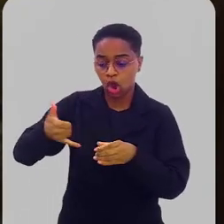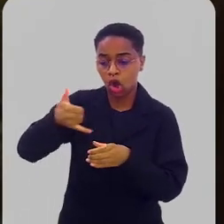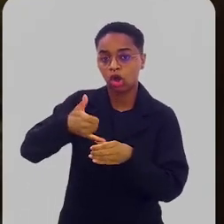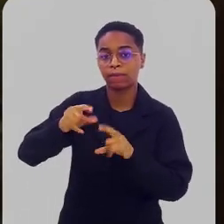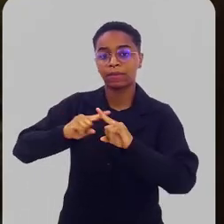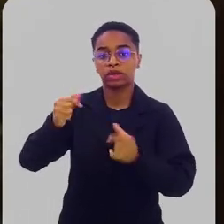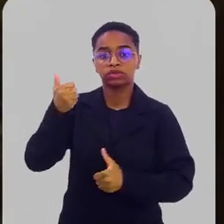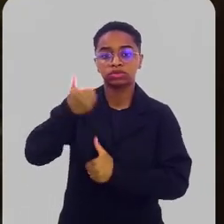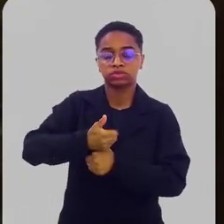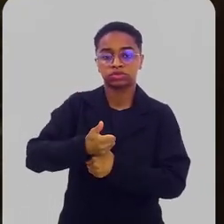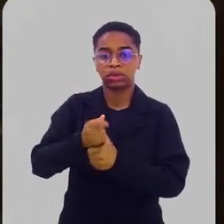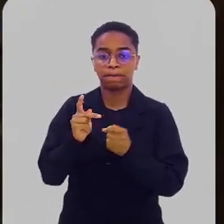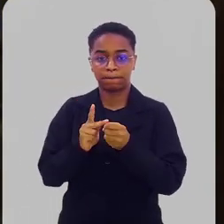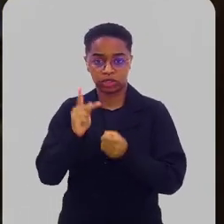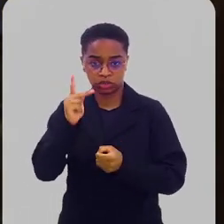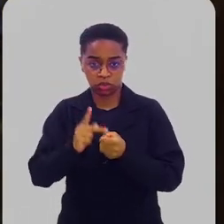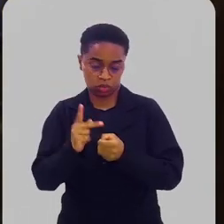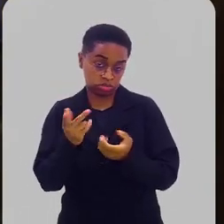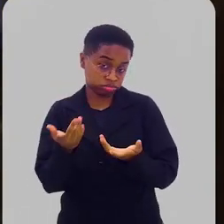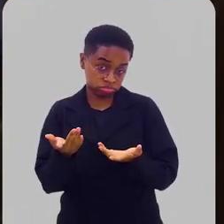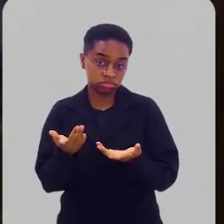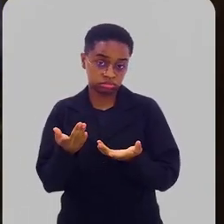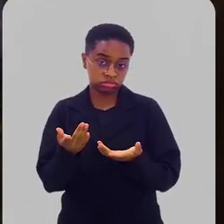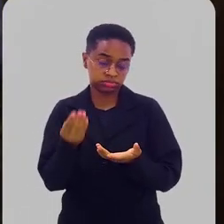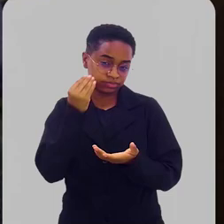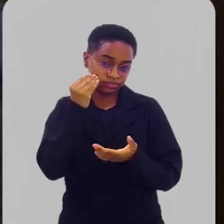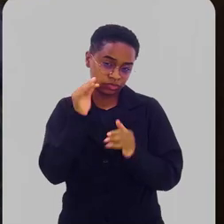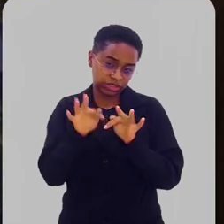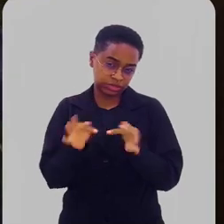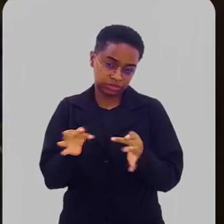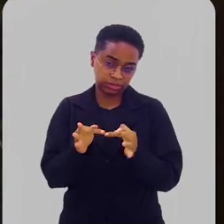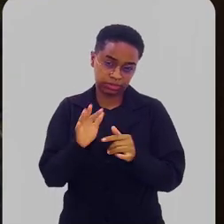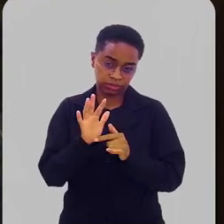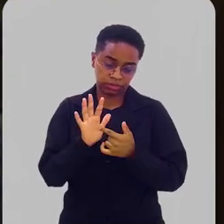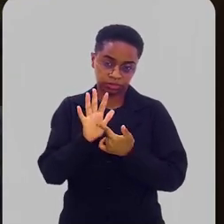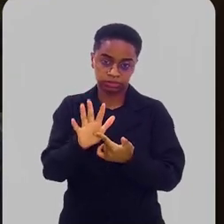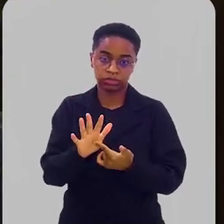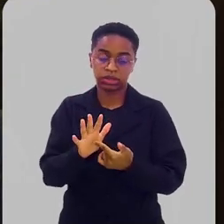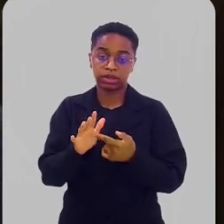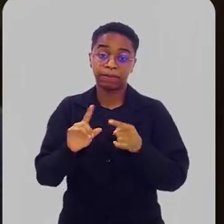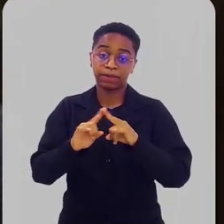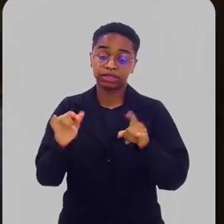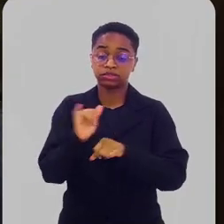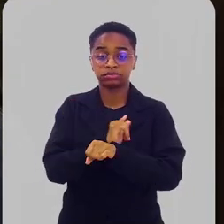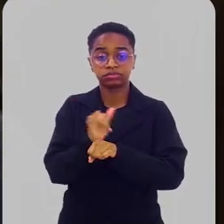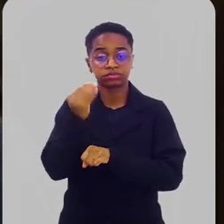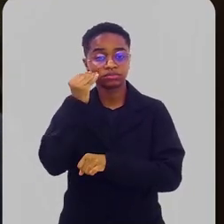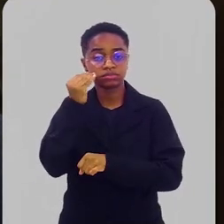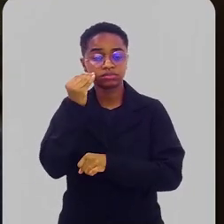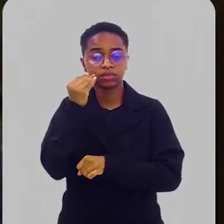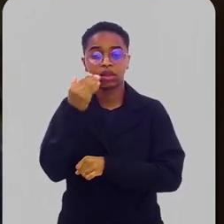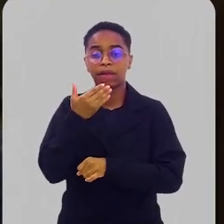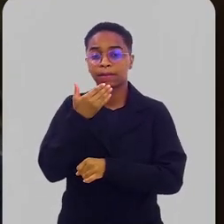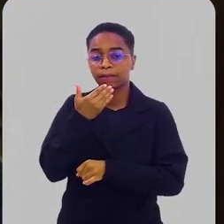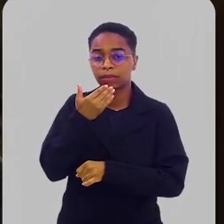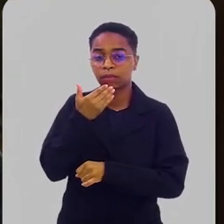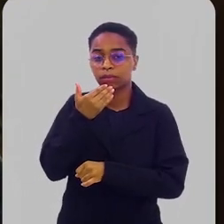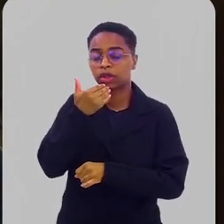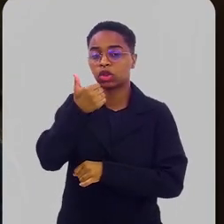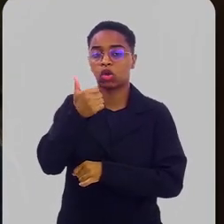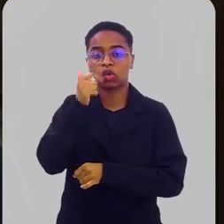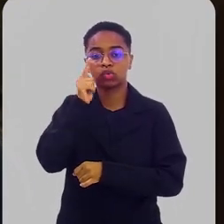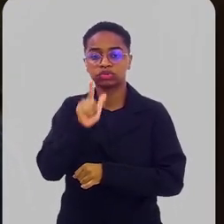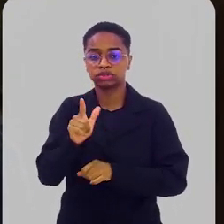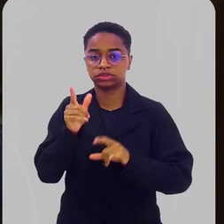este óleo é o que substitui o petróleo, né, vamos dizer assim, para simplificar, é uma forma de aumentar a recuperação dos